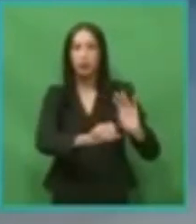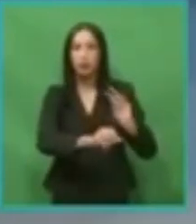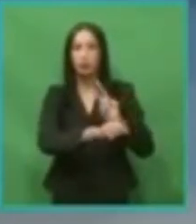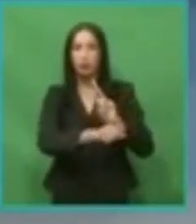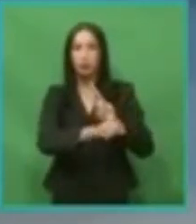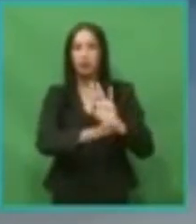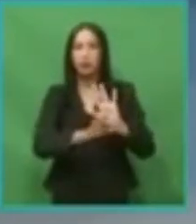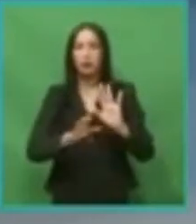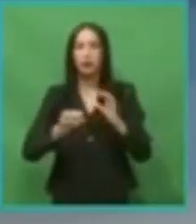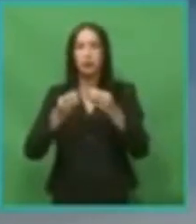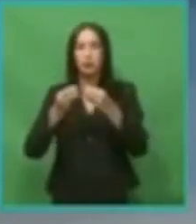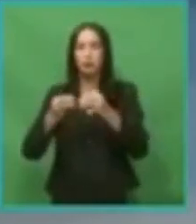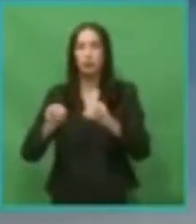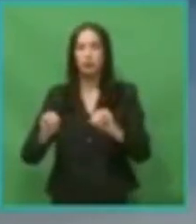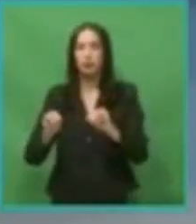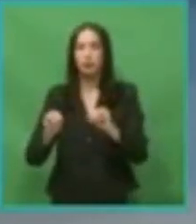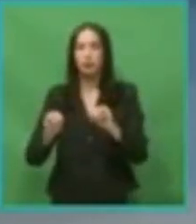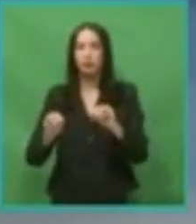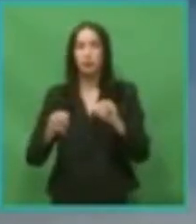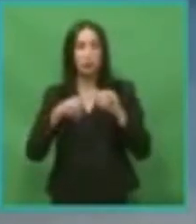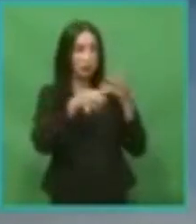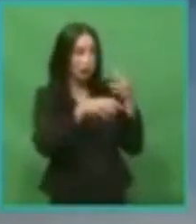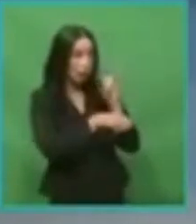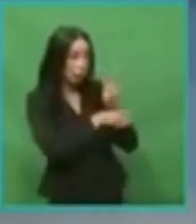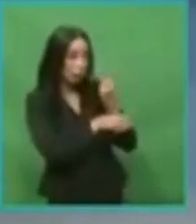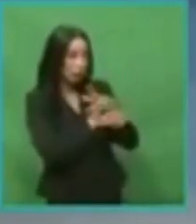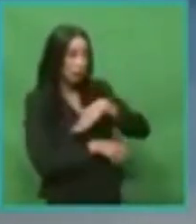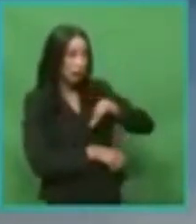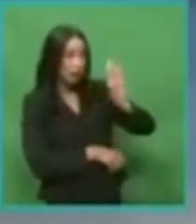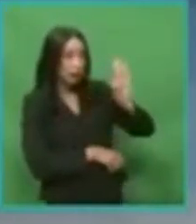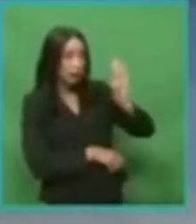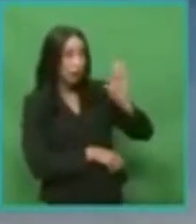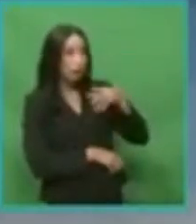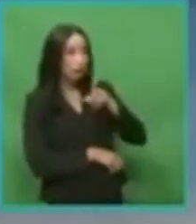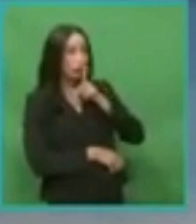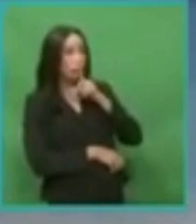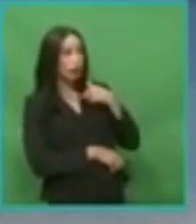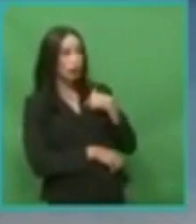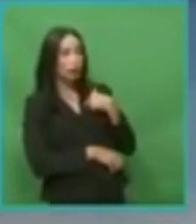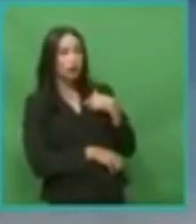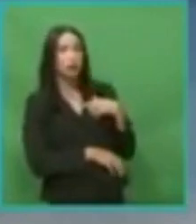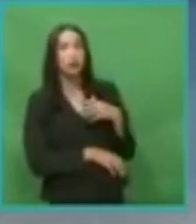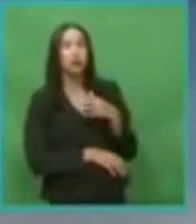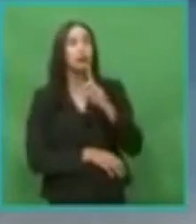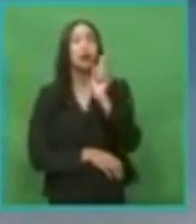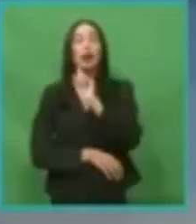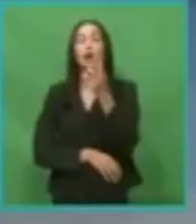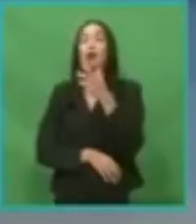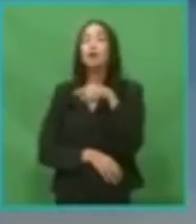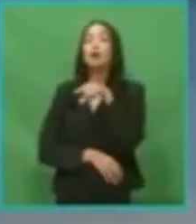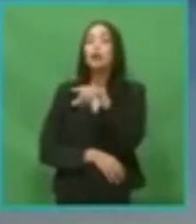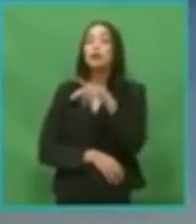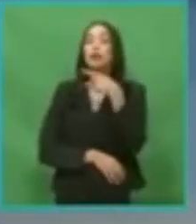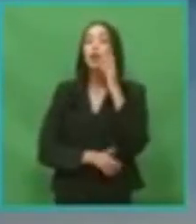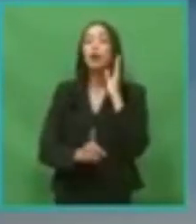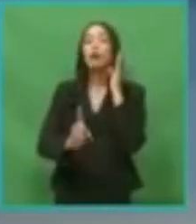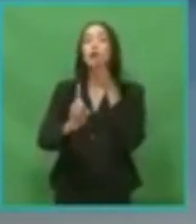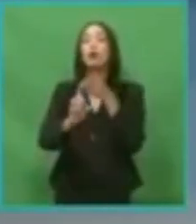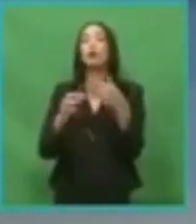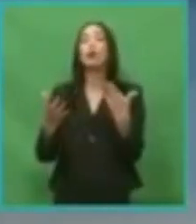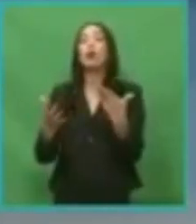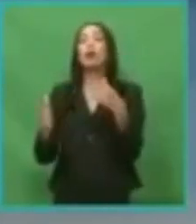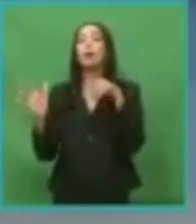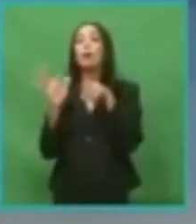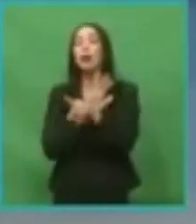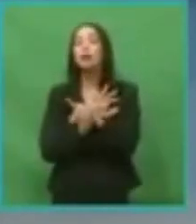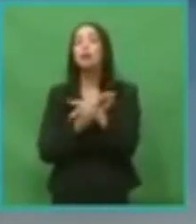não tenha nenhum tipo de prejuízo. Ah, você quer proteger os candidatos. Não, não, pelo contrário. Eu quero que a senhora diga quem a senhora vai fazer, a quem a senhora vai fazer a pergunta. Para quem a senhora